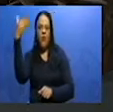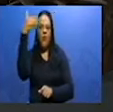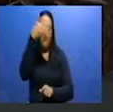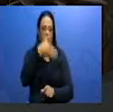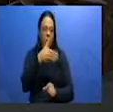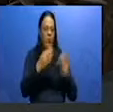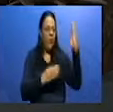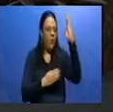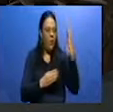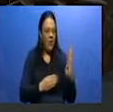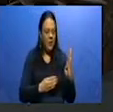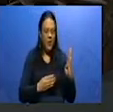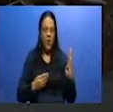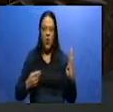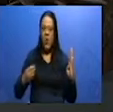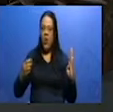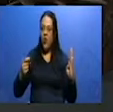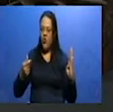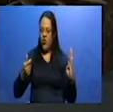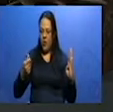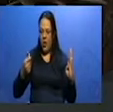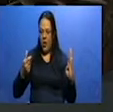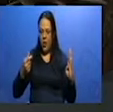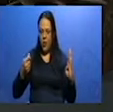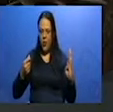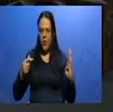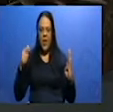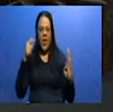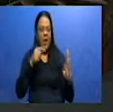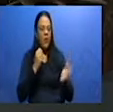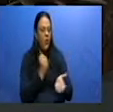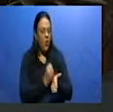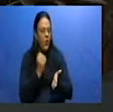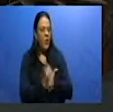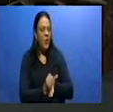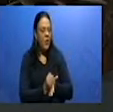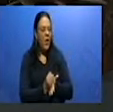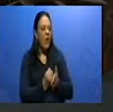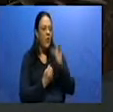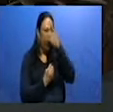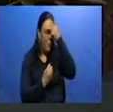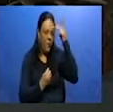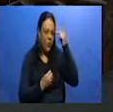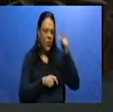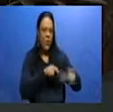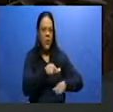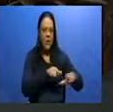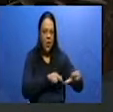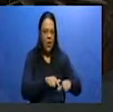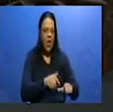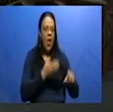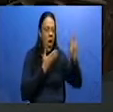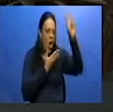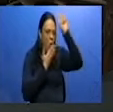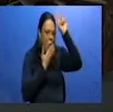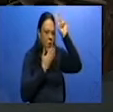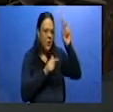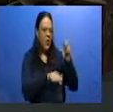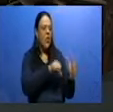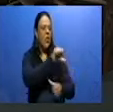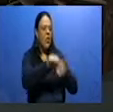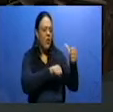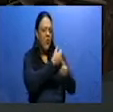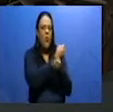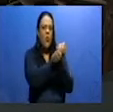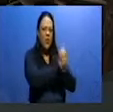bolso deles, tinham que contratar pessoas que depois escravizaram os indígenas, né? E tudo por conta